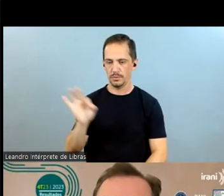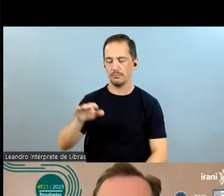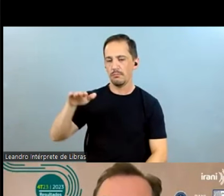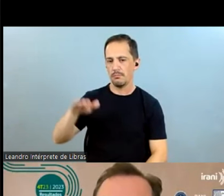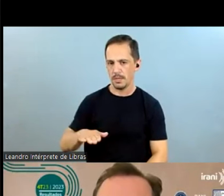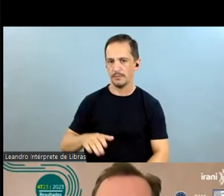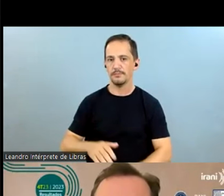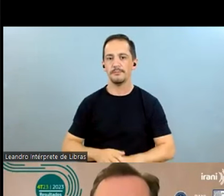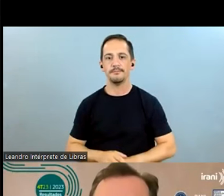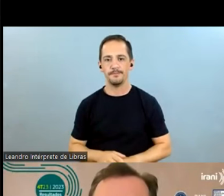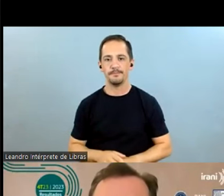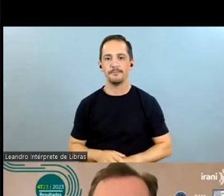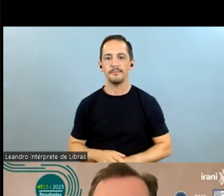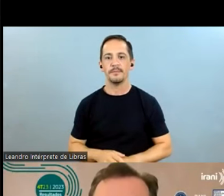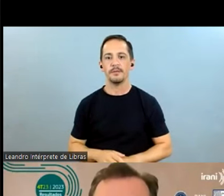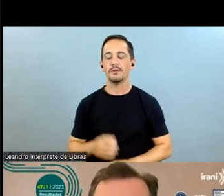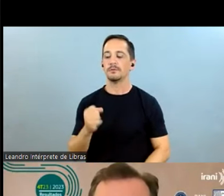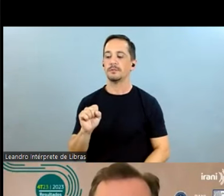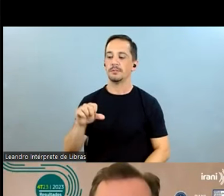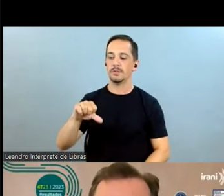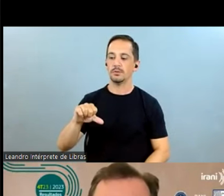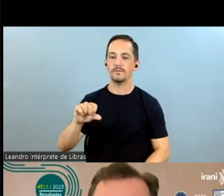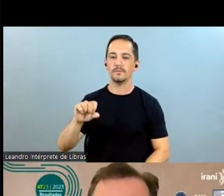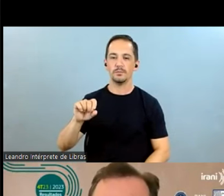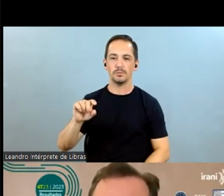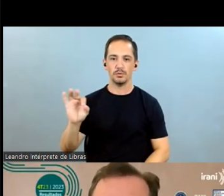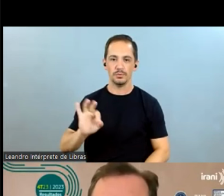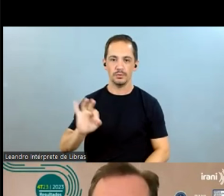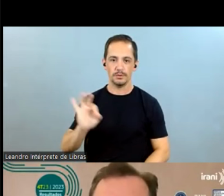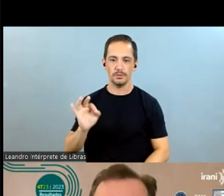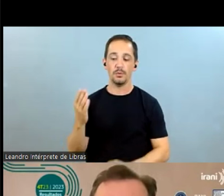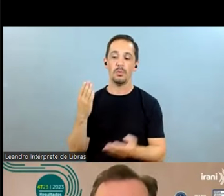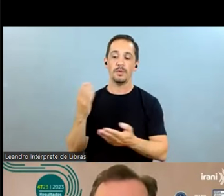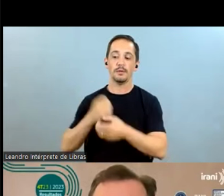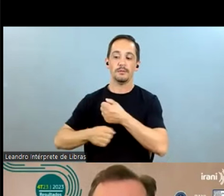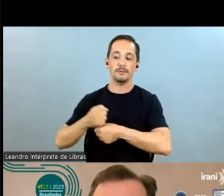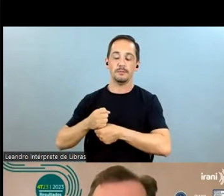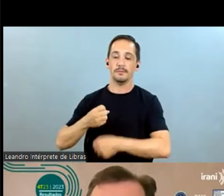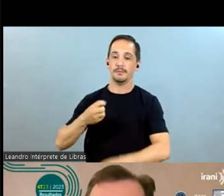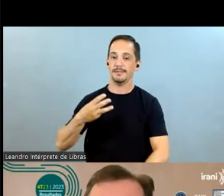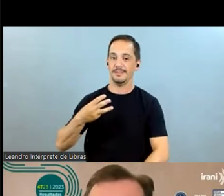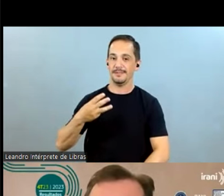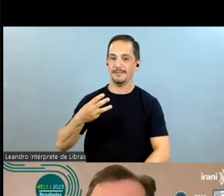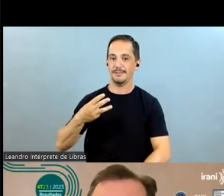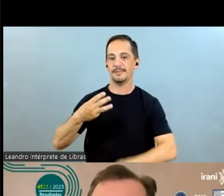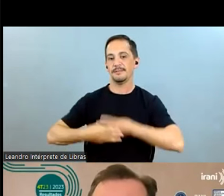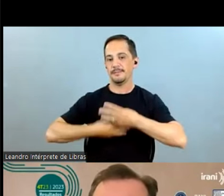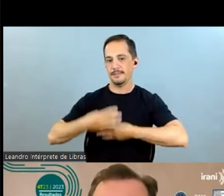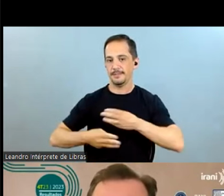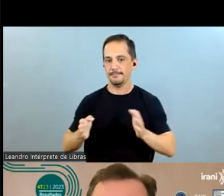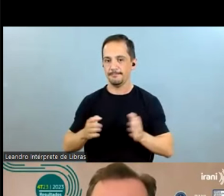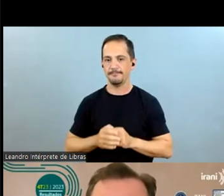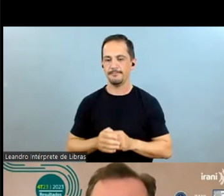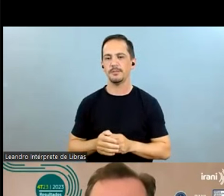eh 89% abaixo do que nós fizemos o terceiro trimestre eh e Fechou então em R